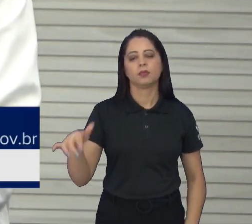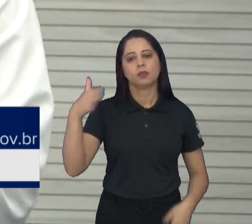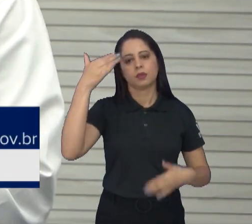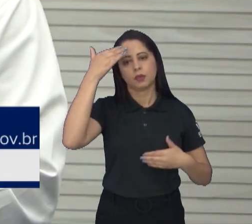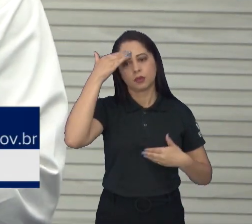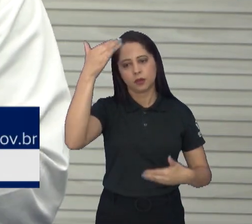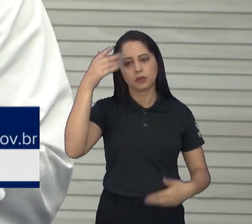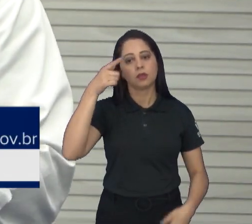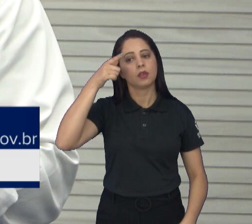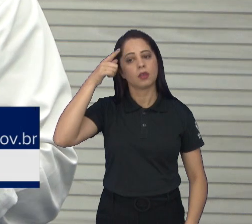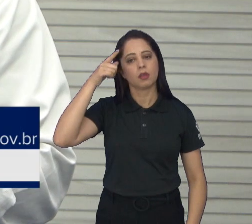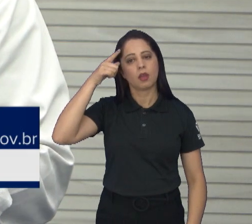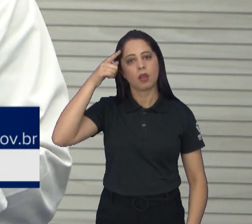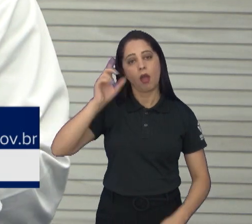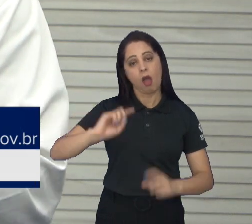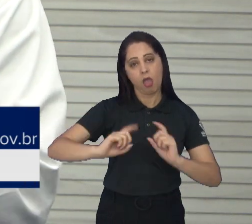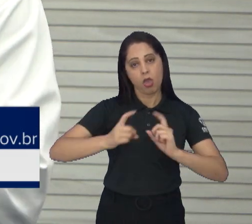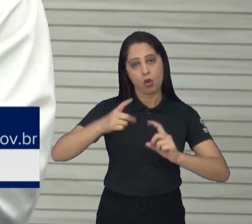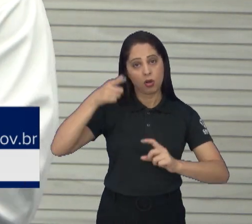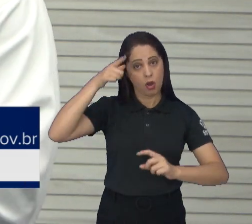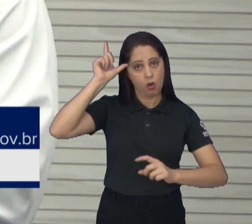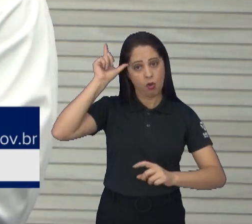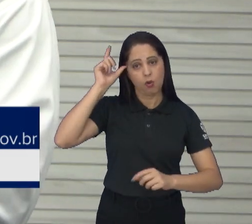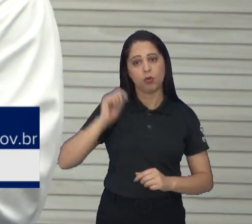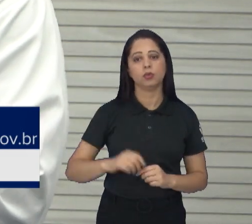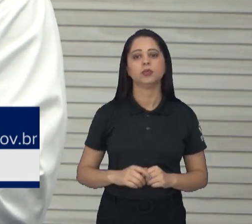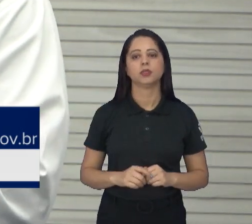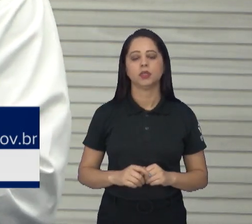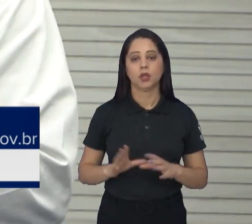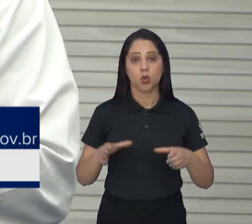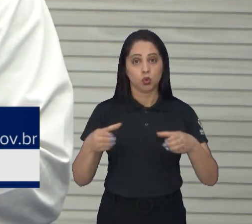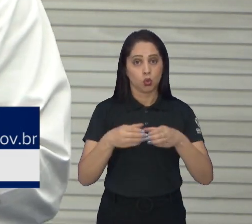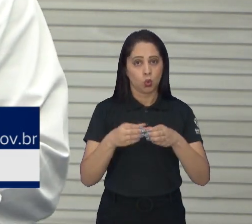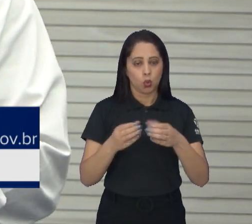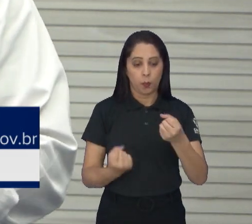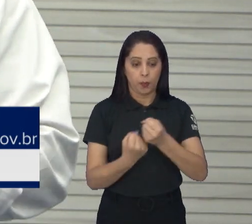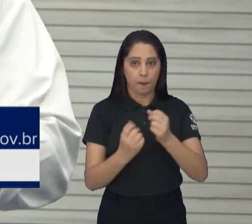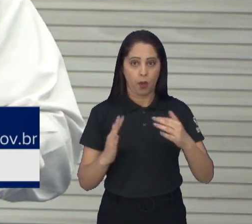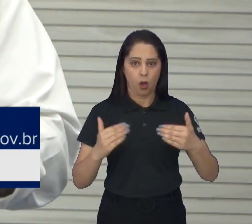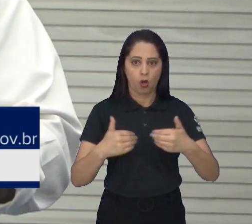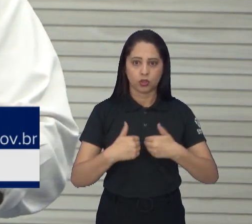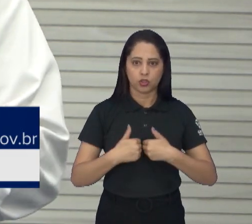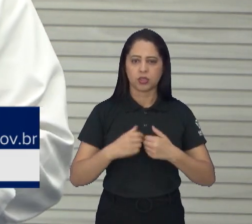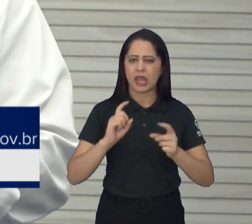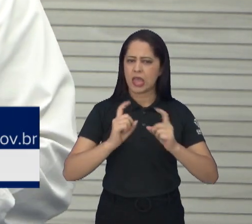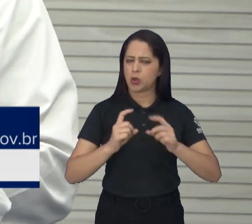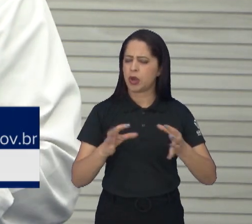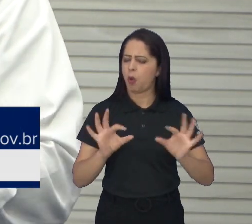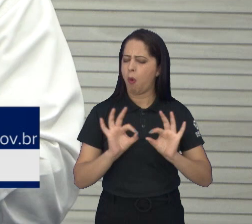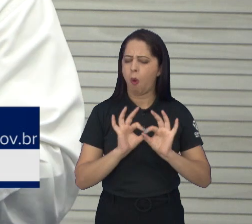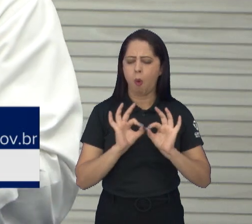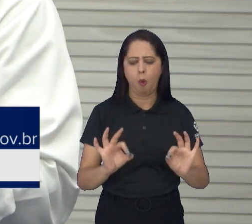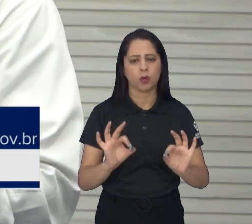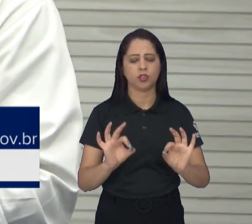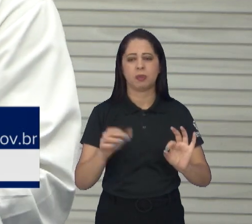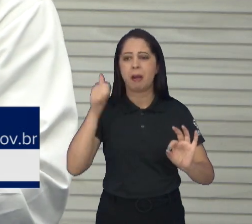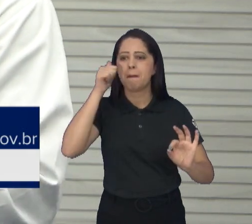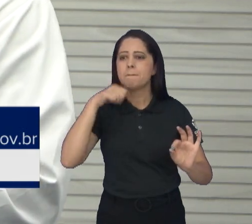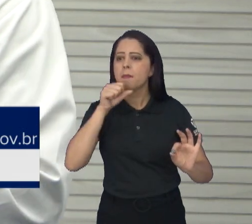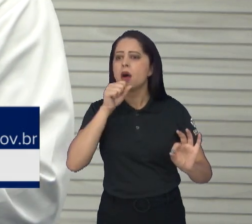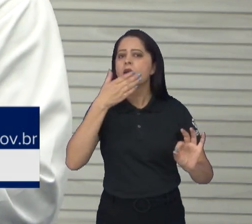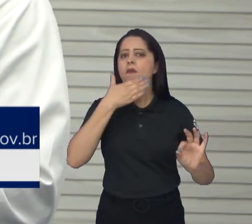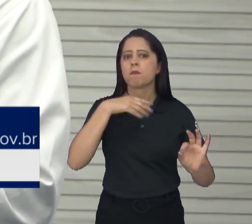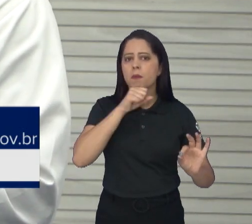agradecer ontem a reunião da Frente Parlamentar da Pessoa com Autismo, foi muito produtiva, muito boa, os pais trazendo